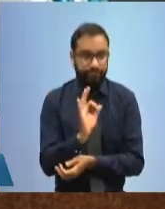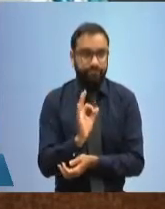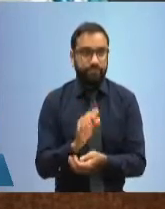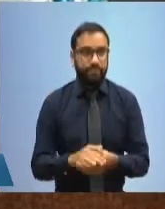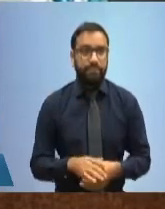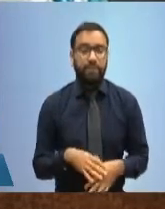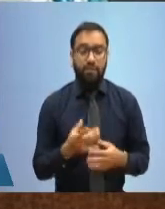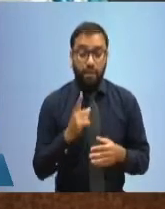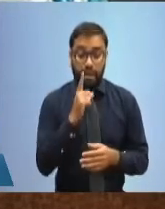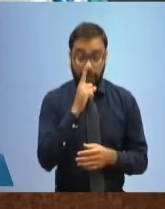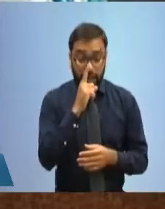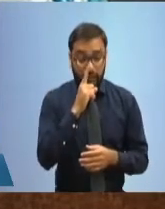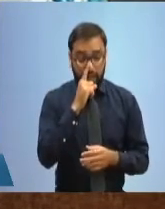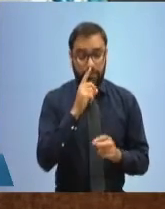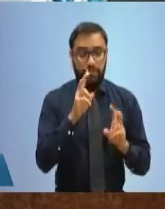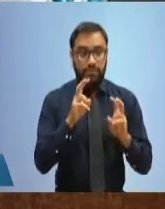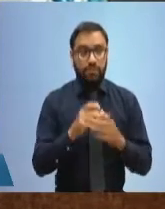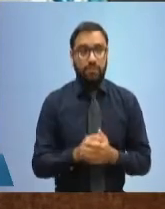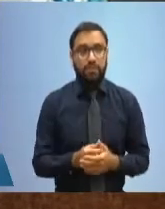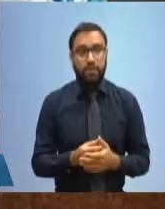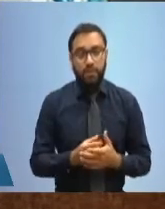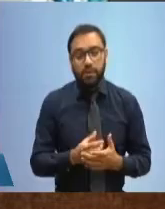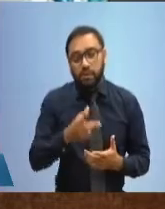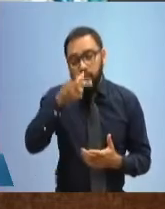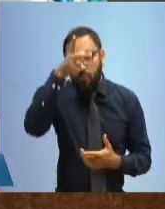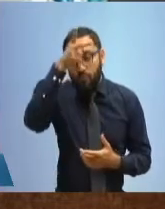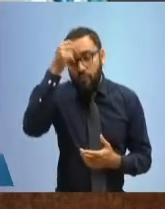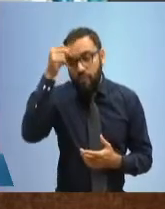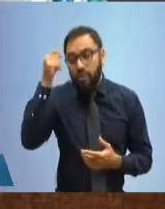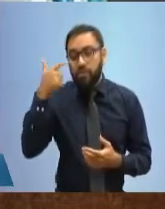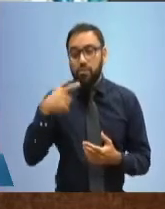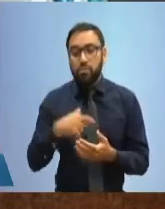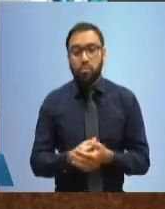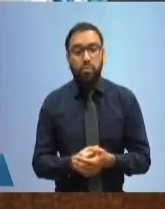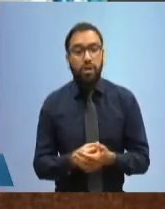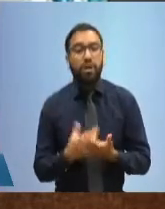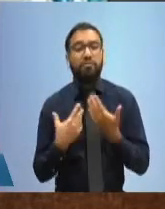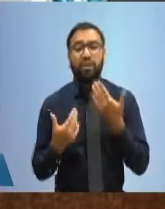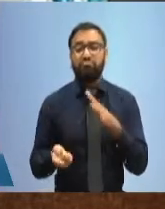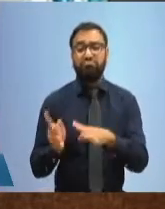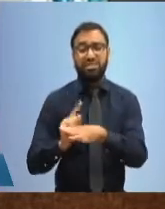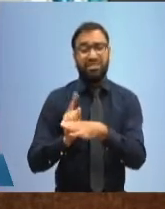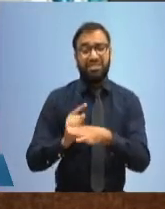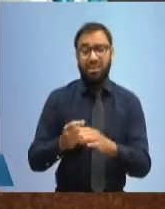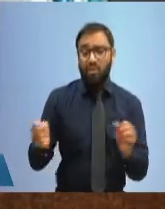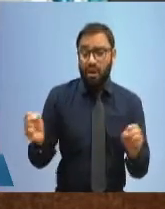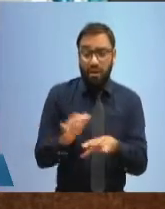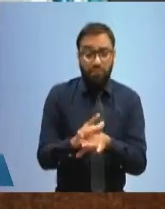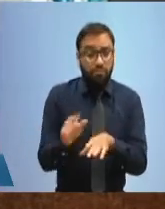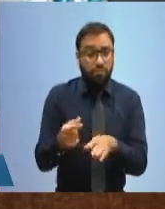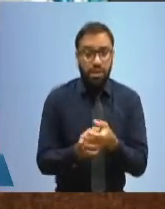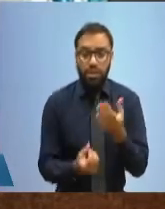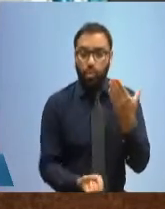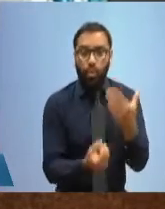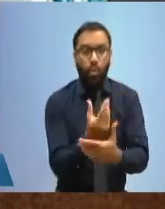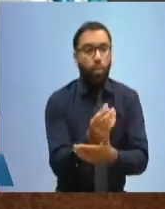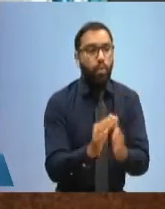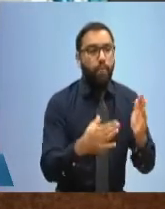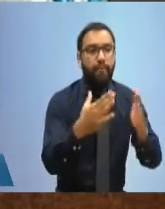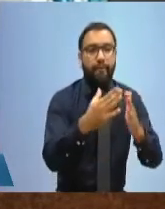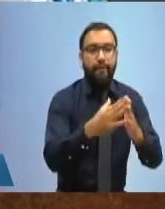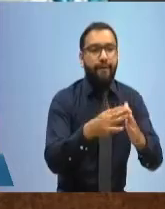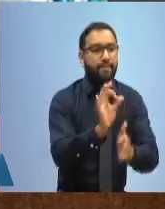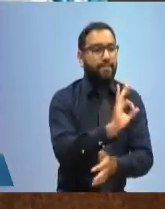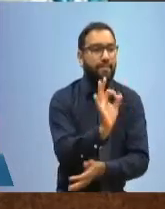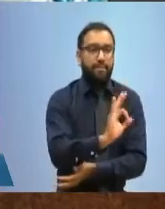grave é muito sério o prefeito de rolândia vai passar a sua gestão sem uma habitação popular isso é seríssimo do ponto de vista da onu que representa